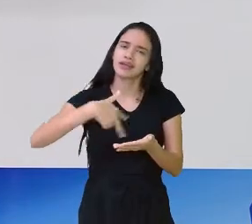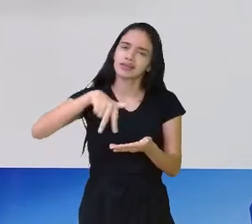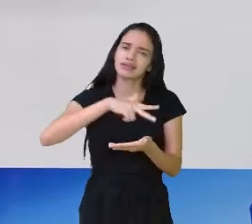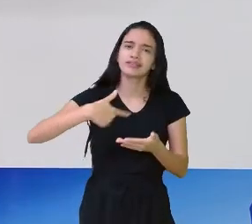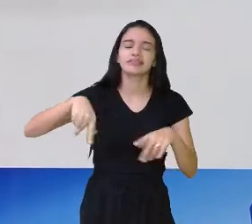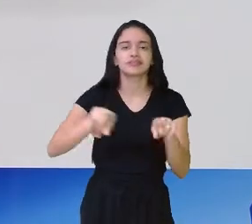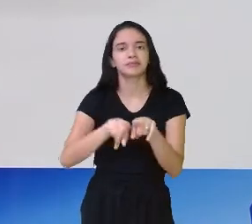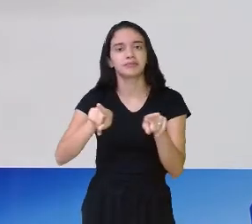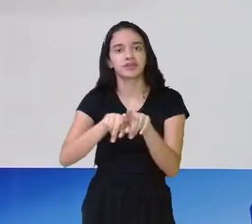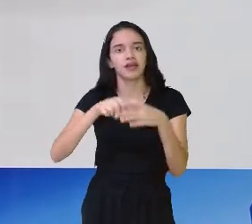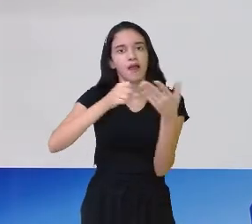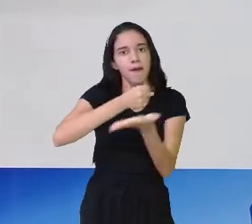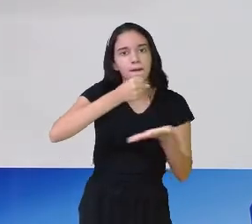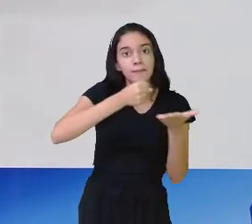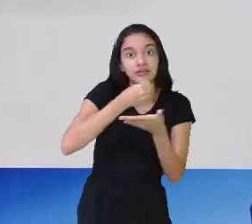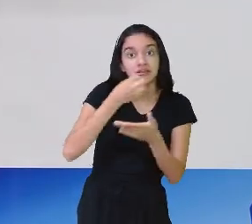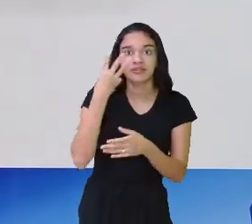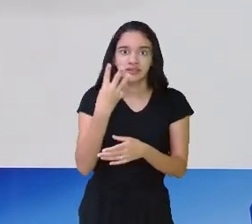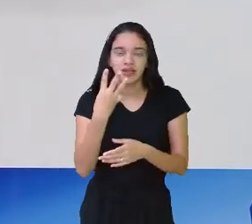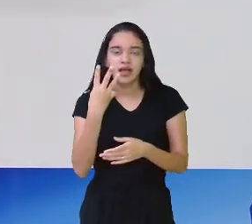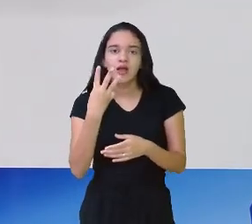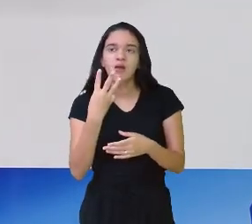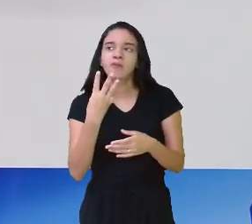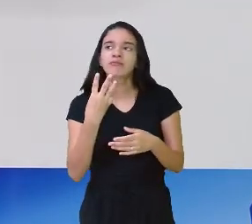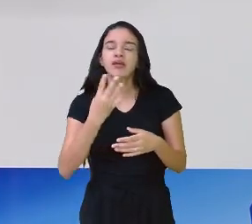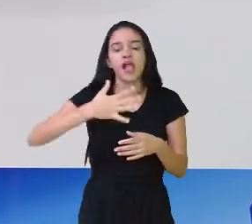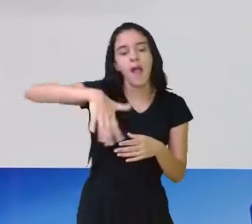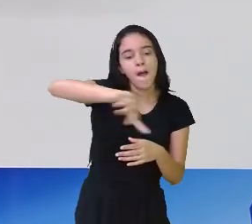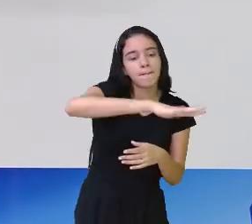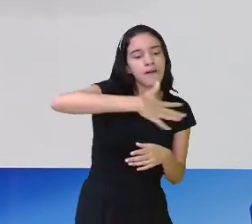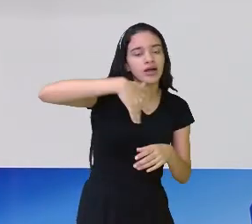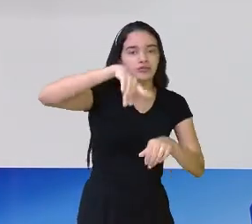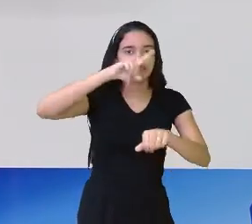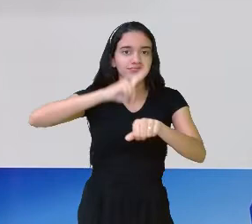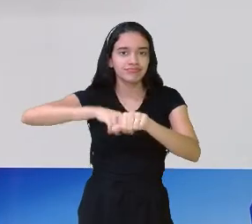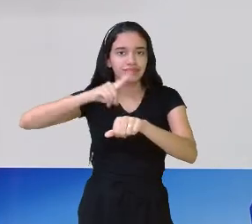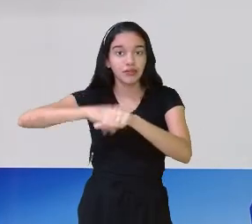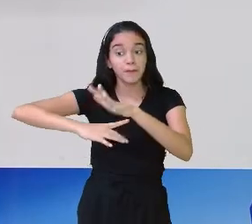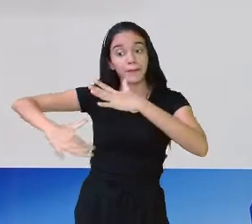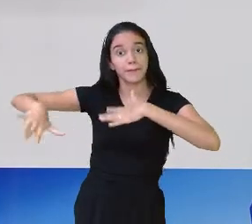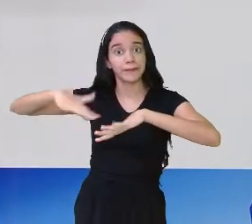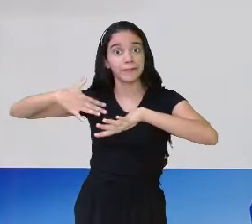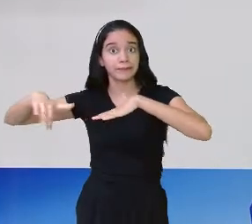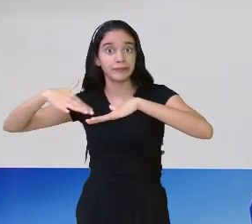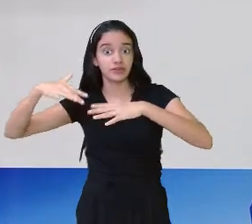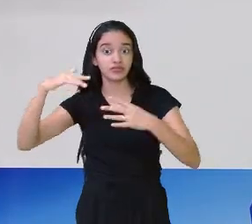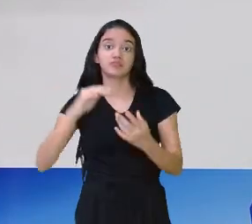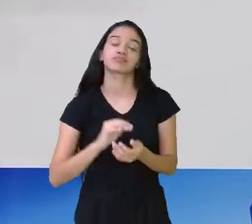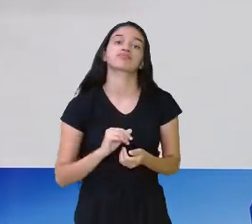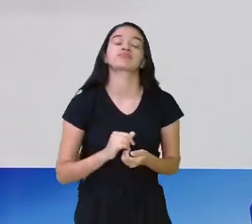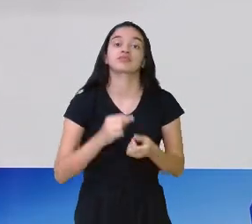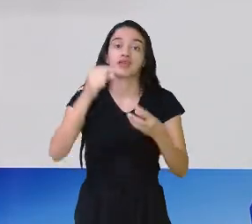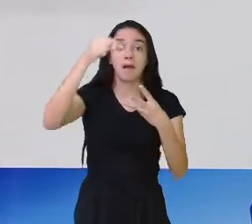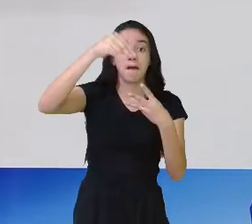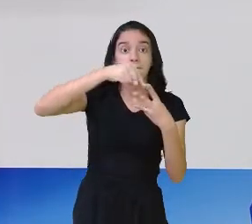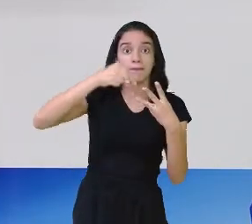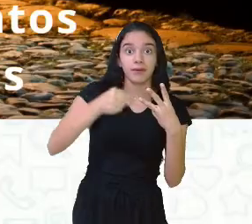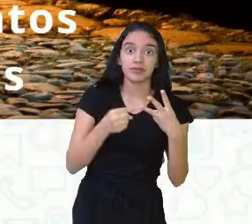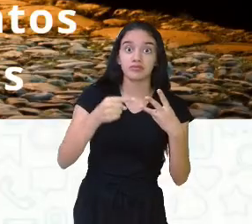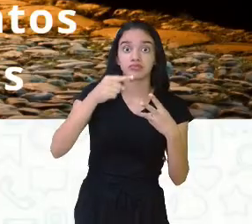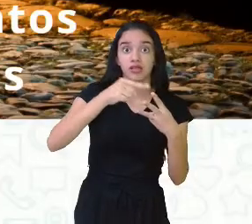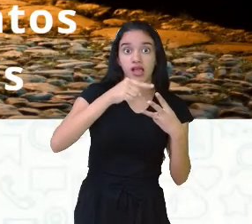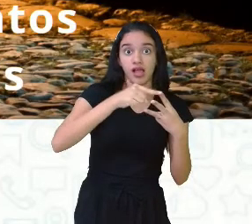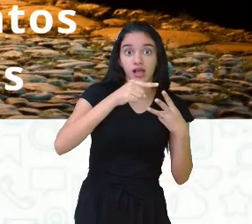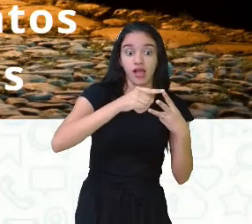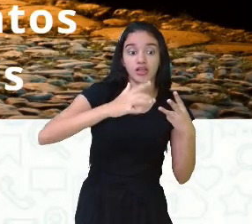Os básicos são 3: espaço, tempo e os movimentos corporais, tá? São esses